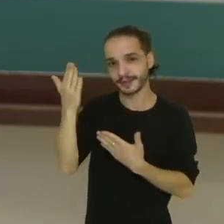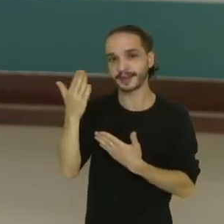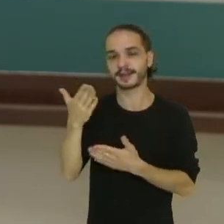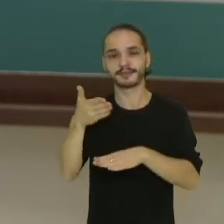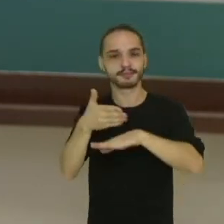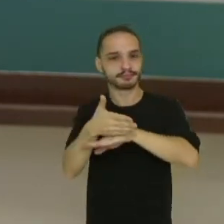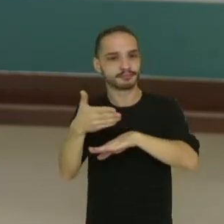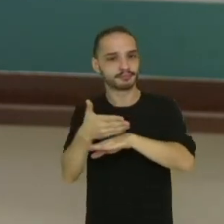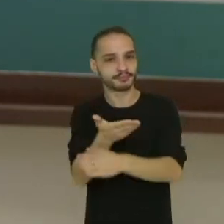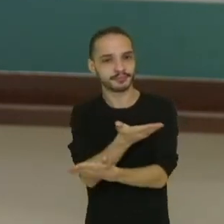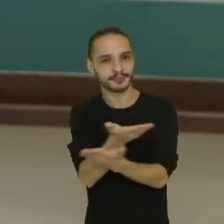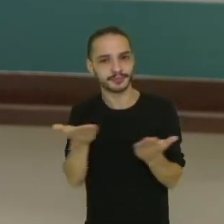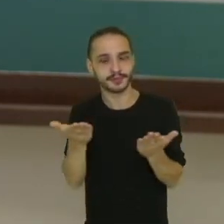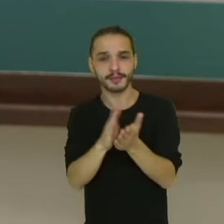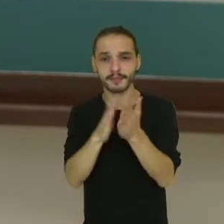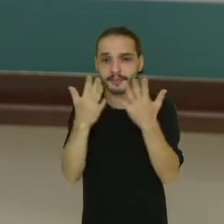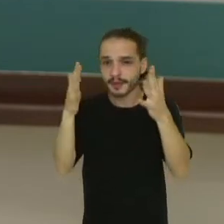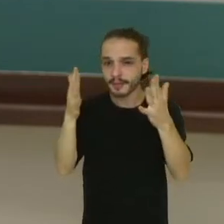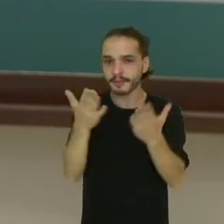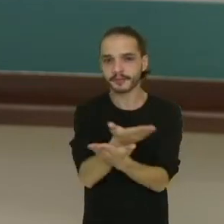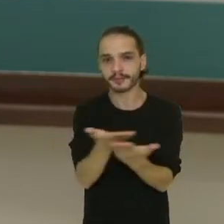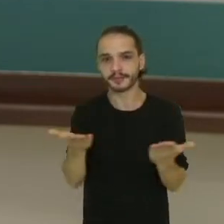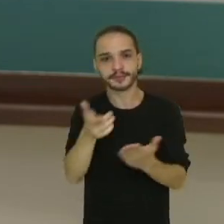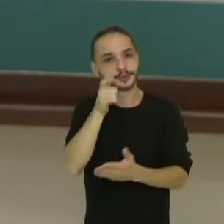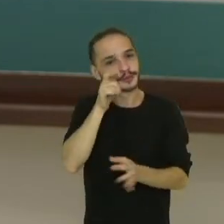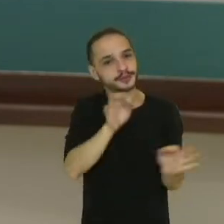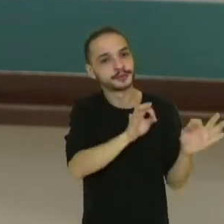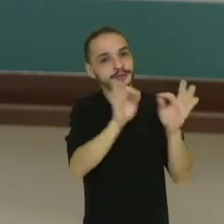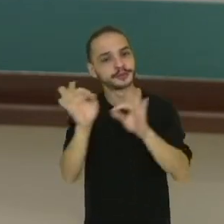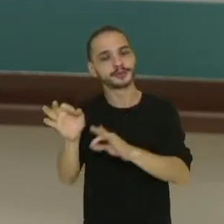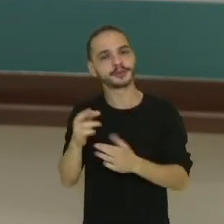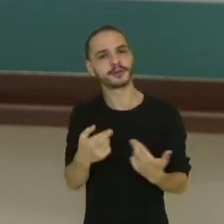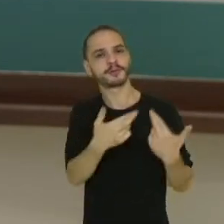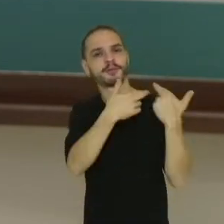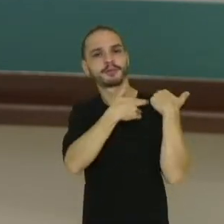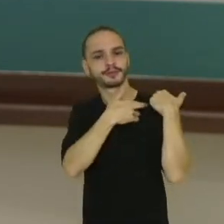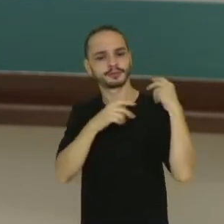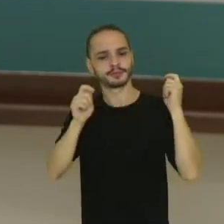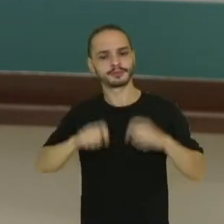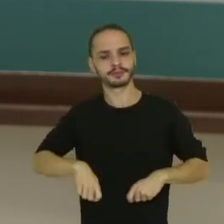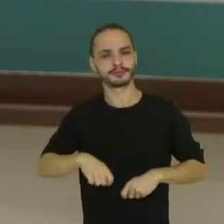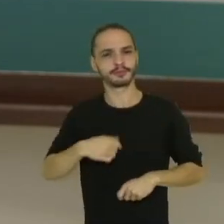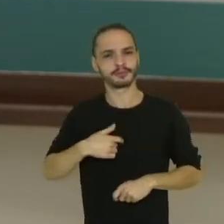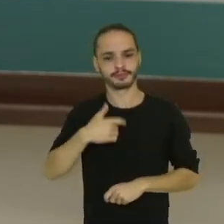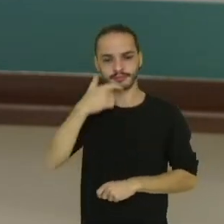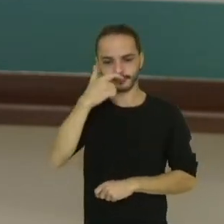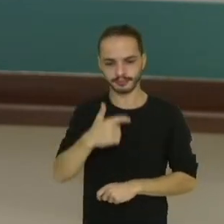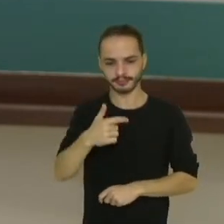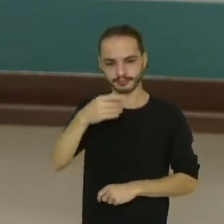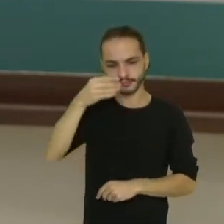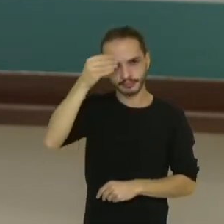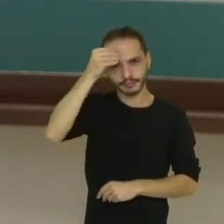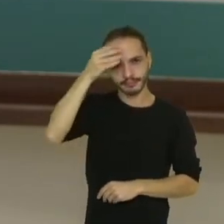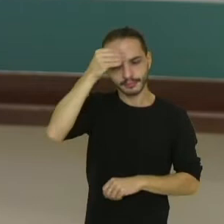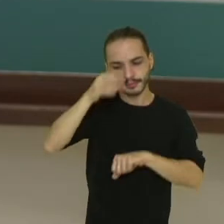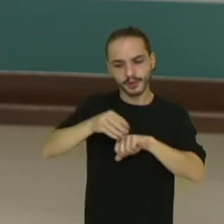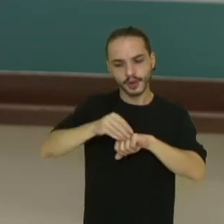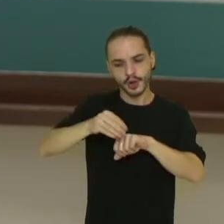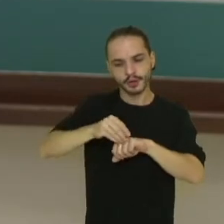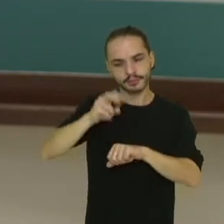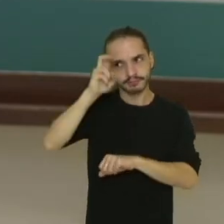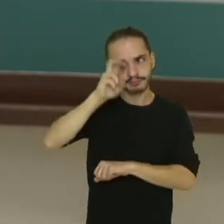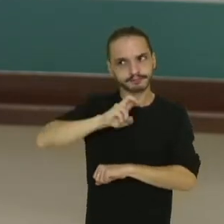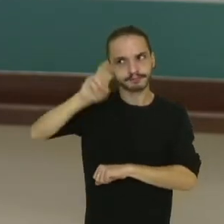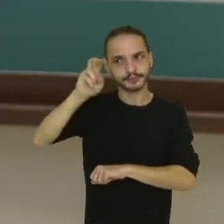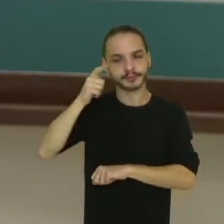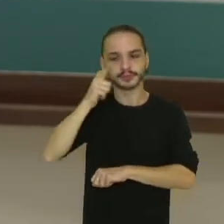de vocês e parabenizo por estarem aí mostrando a responsabilidade que têm com o intelecto de vocês e ampliando aí o